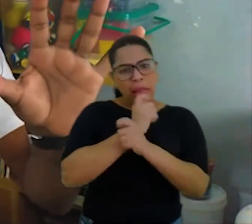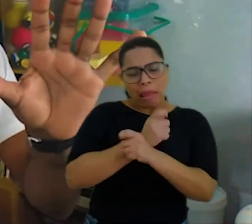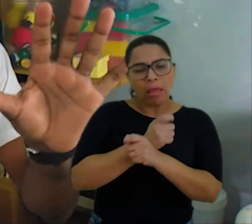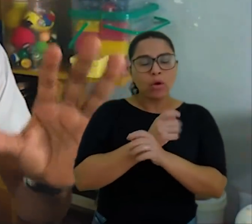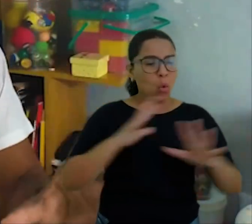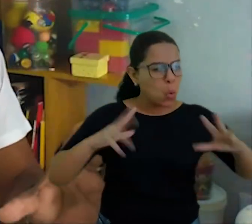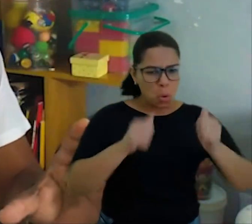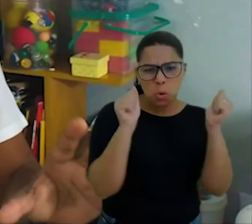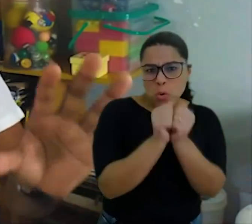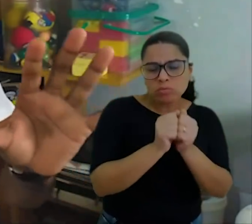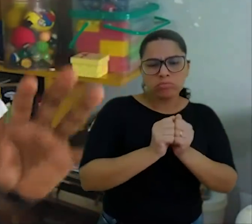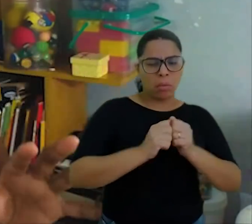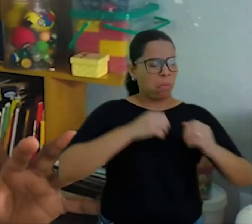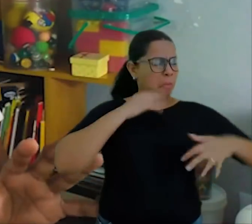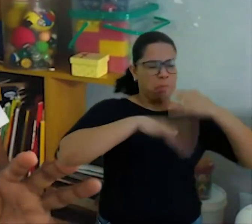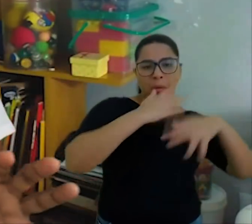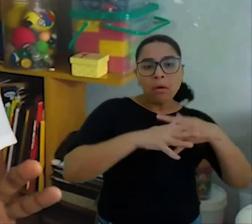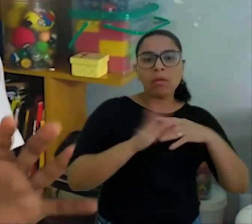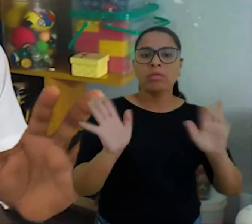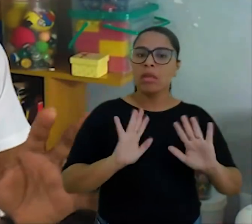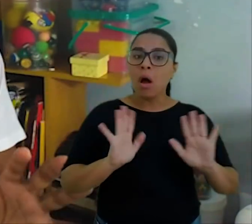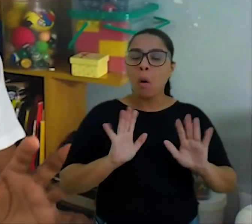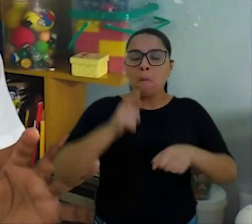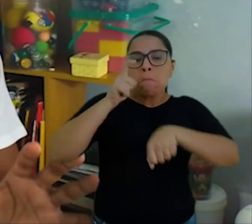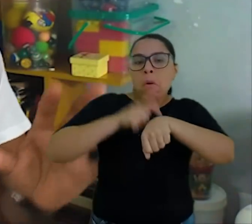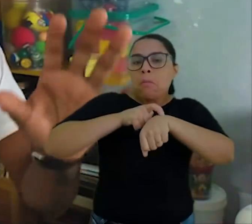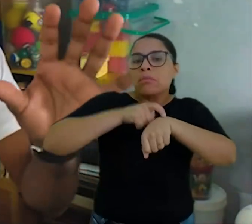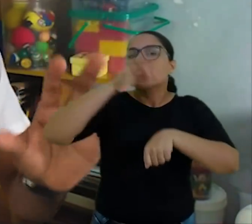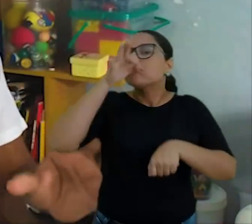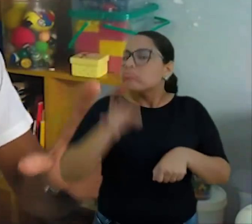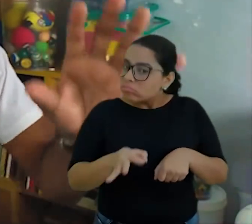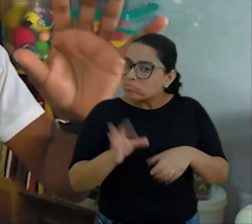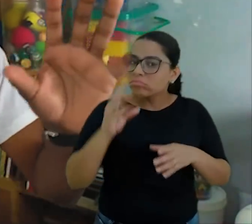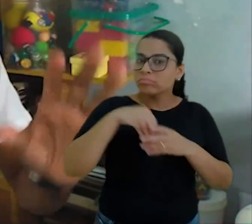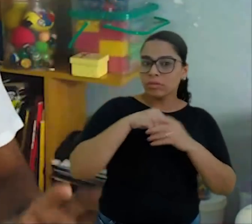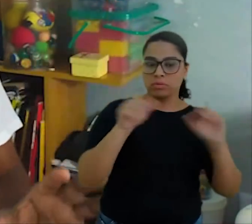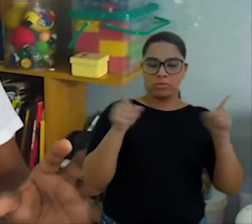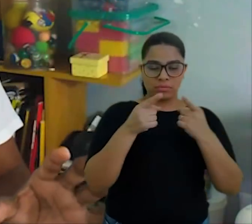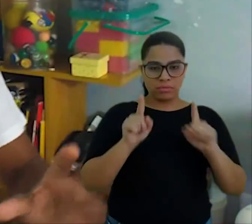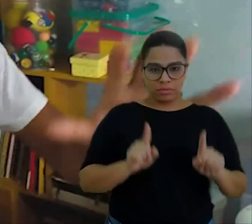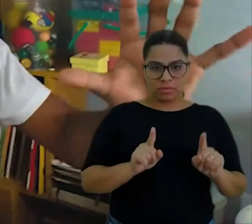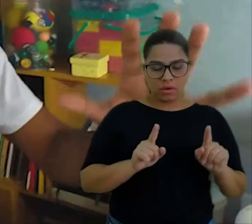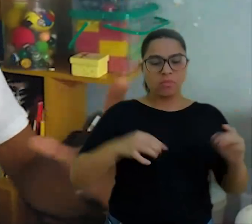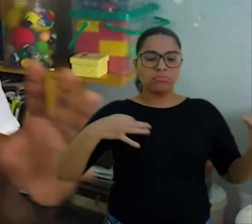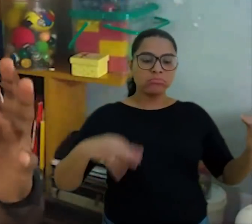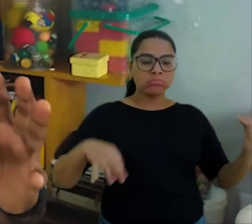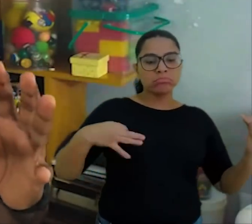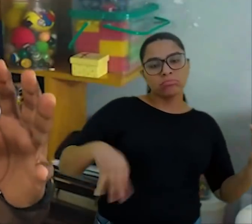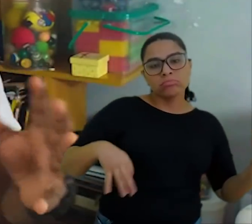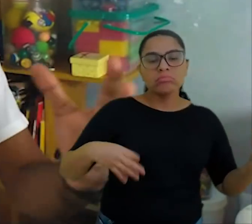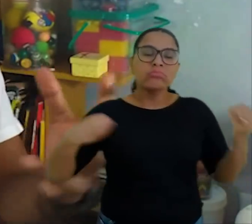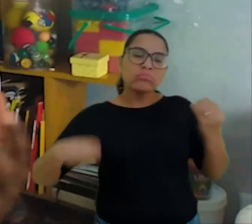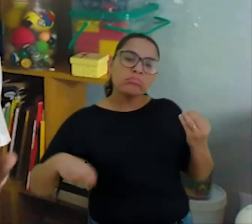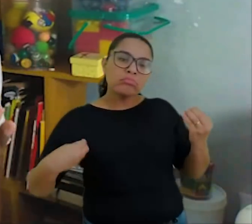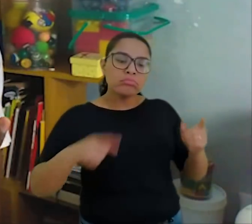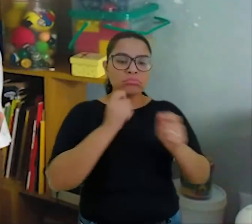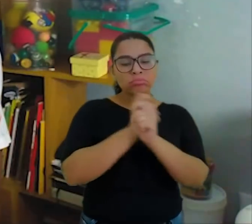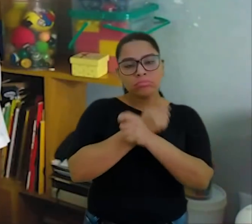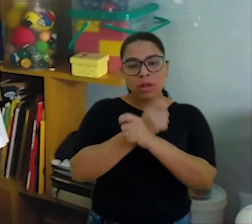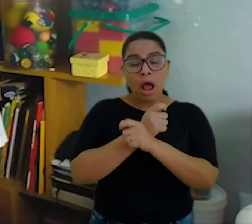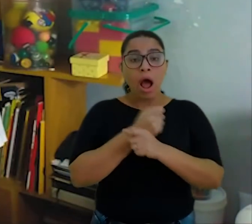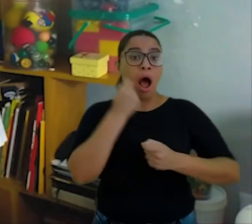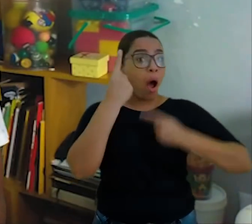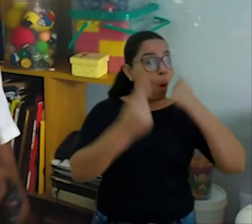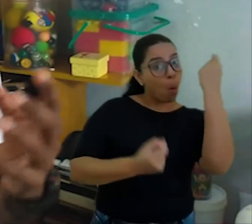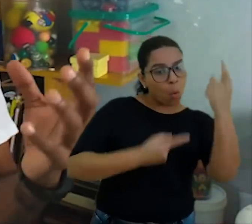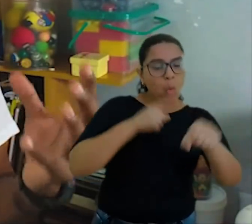tem um lugar certo, um momento certo dentro da música para entrar e tocar. E em alguns momentos eles tocam todos ao